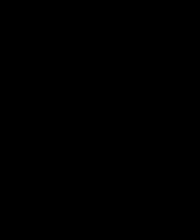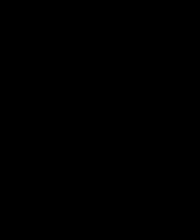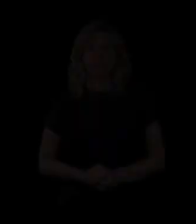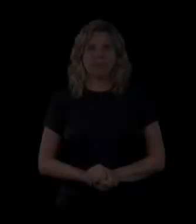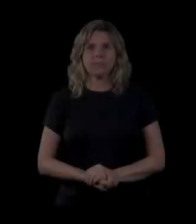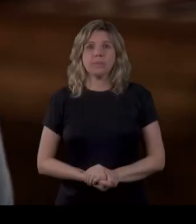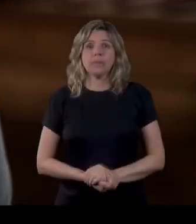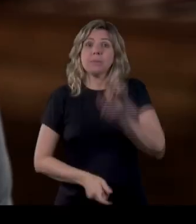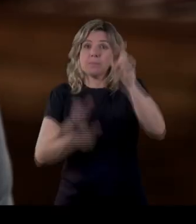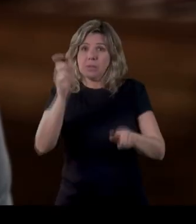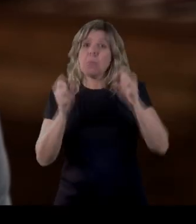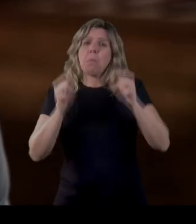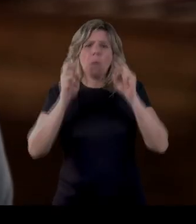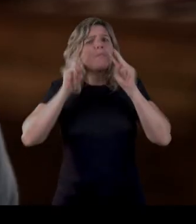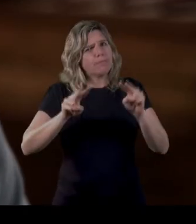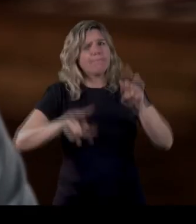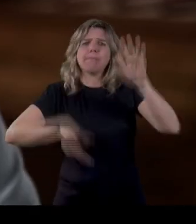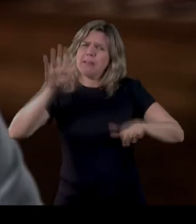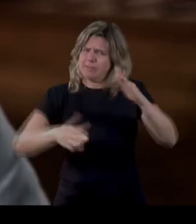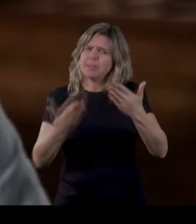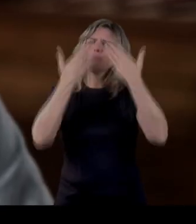tabela de teste de visão. As pessoas que enxergam